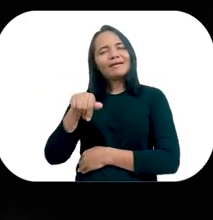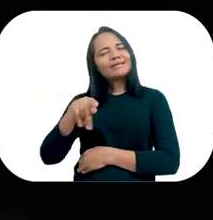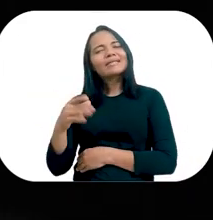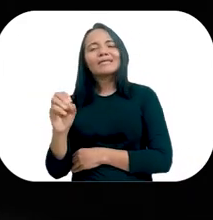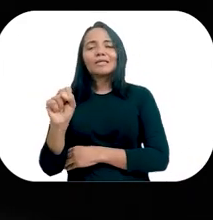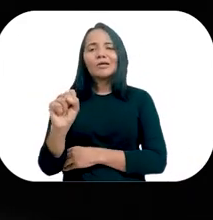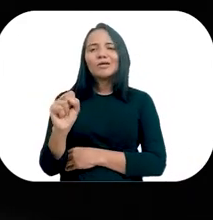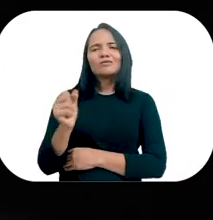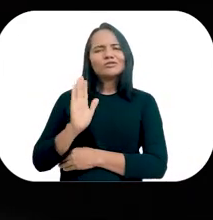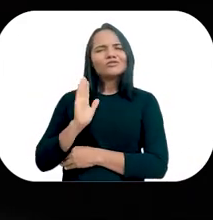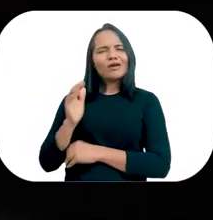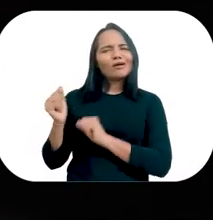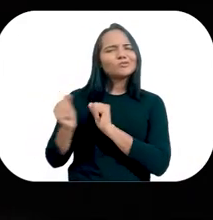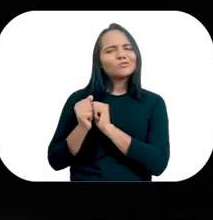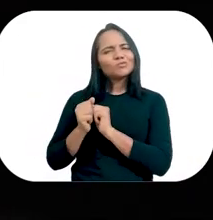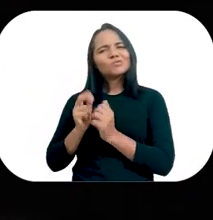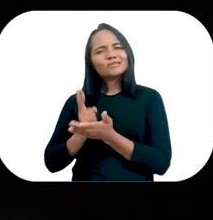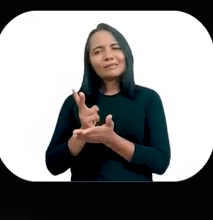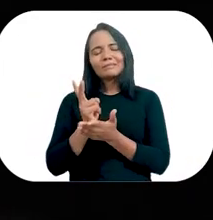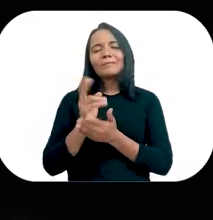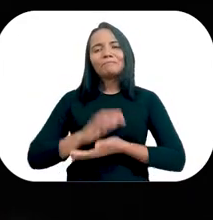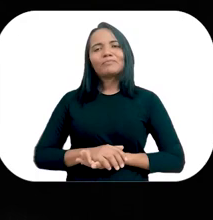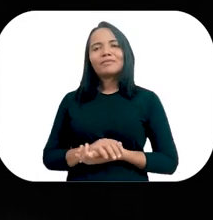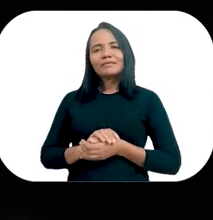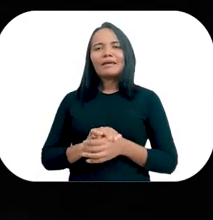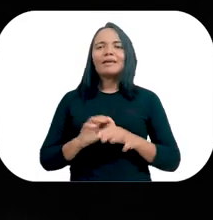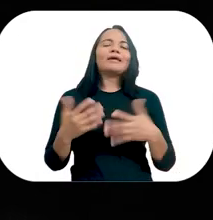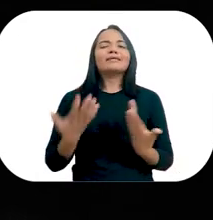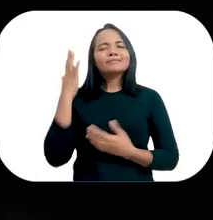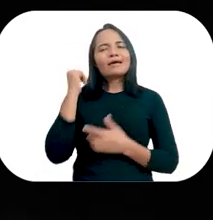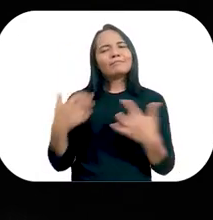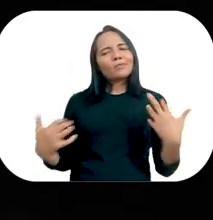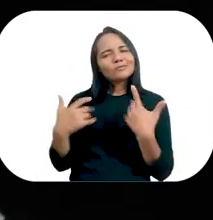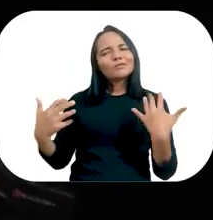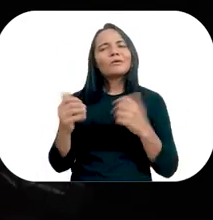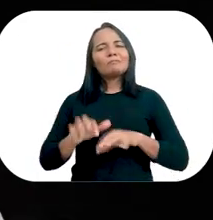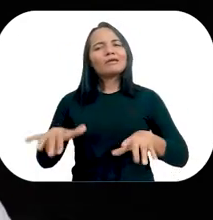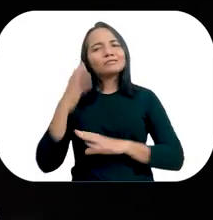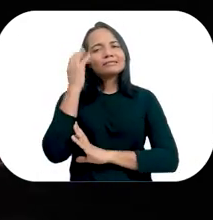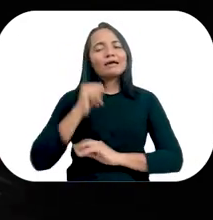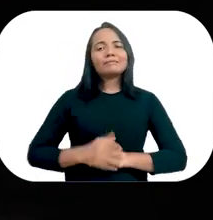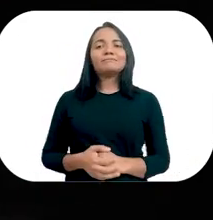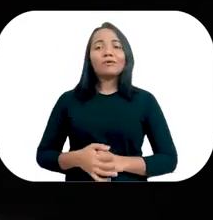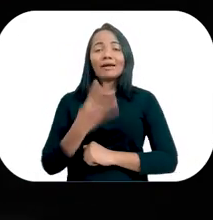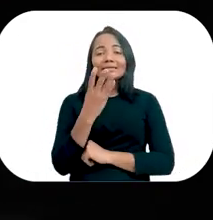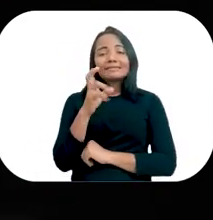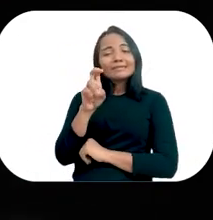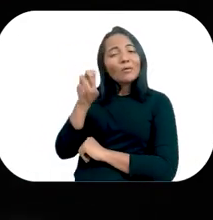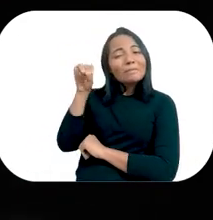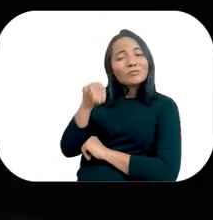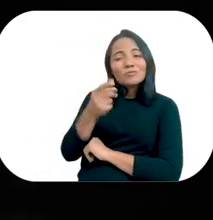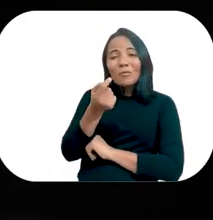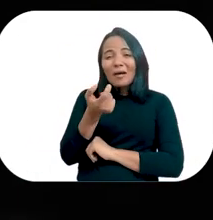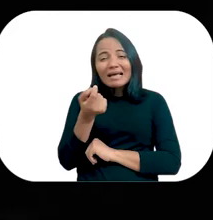tempo, ele toca acordeon, mas também toca um piano de excelência. E nos 45 minutos do segundo tempo surgiu a